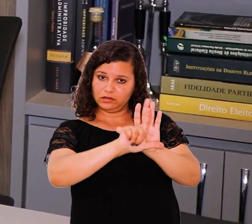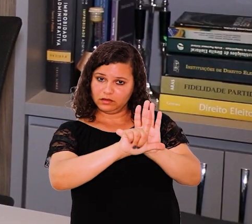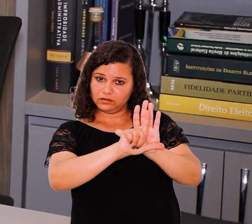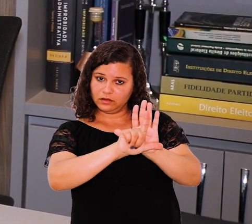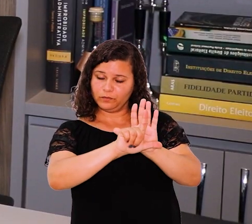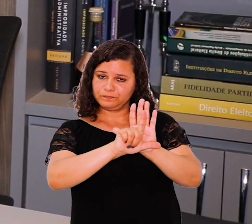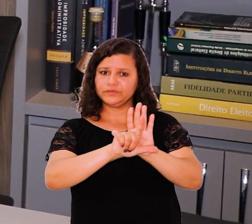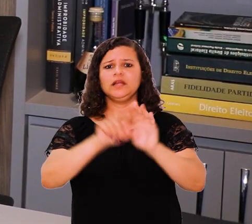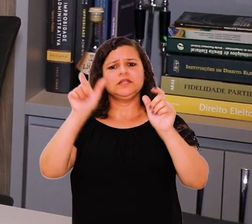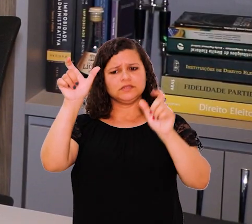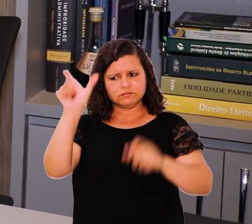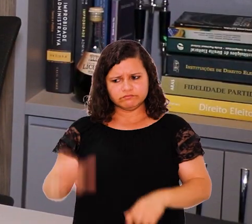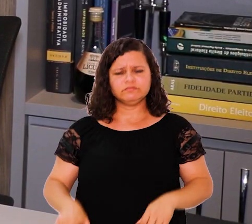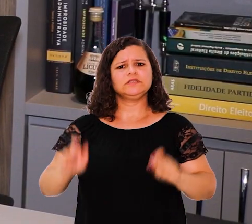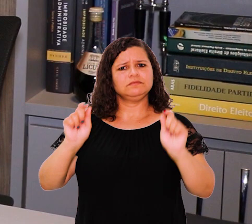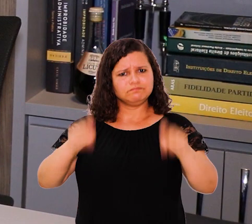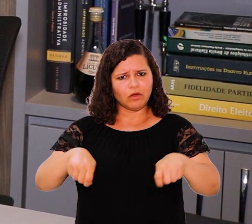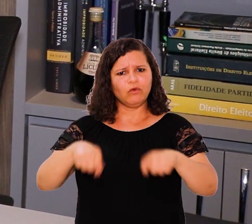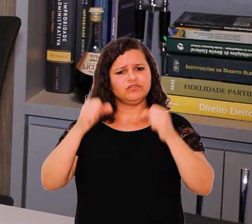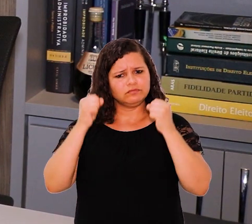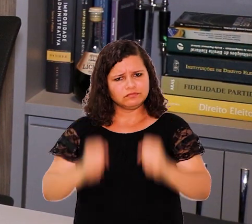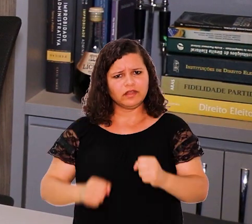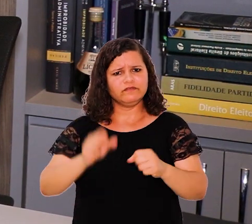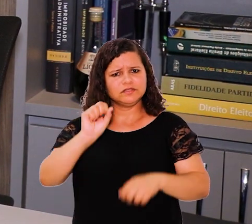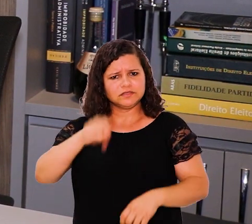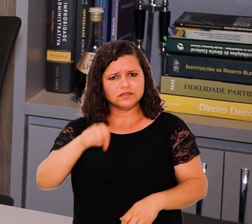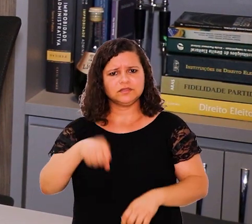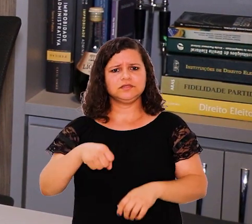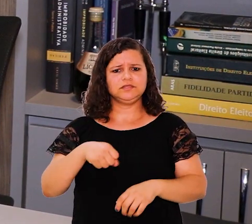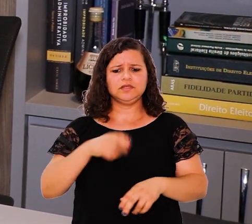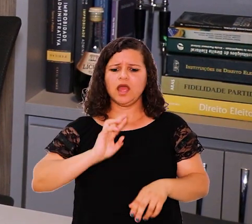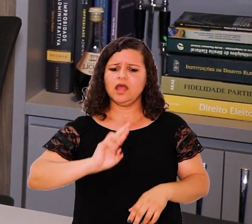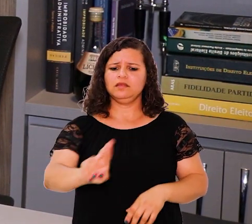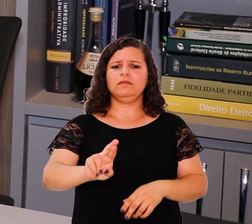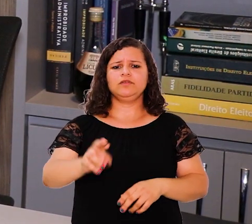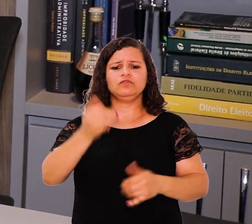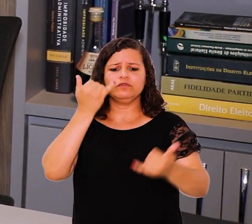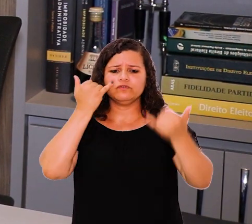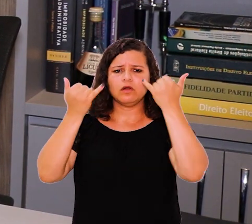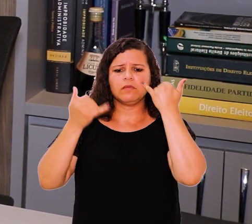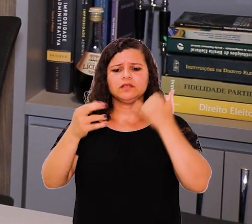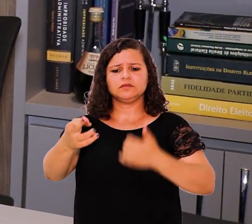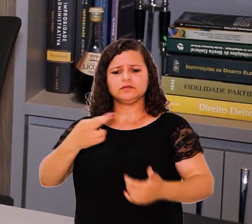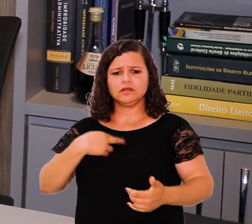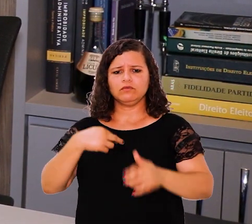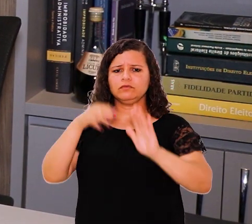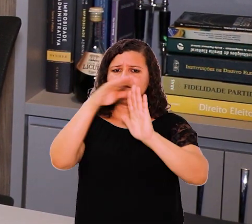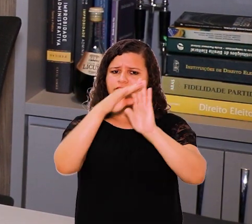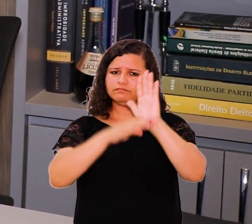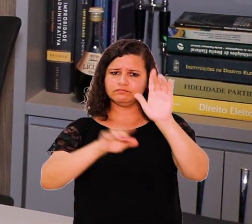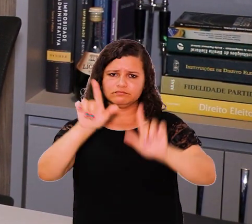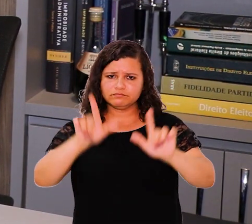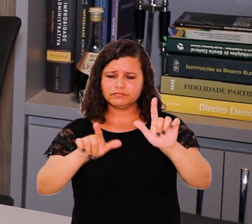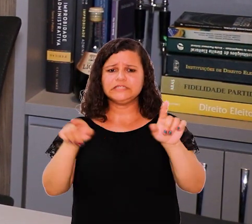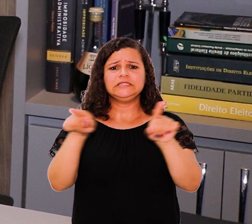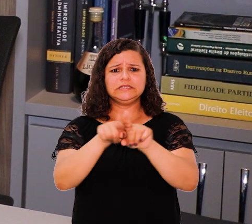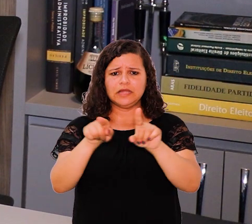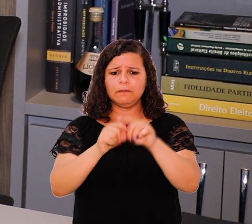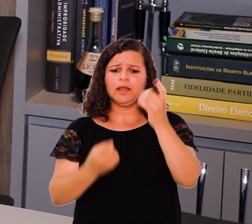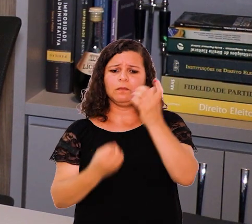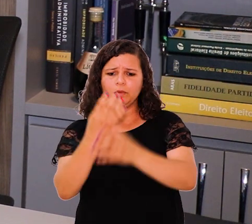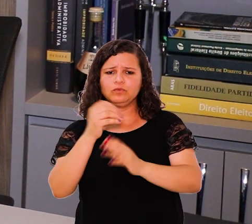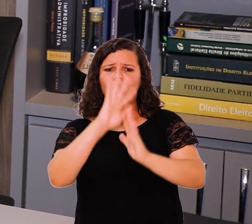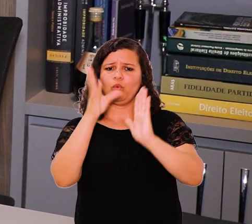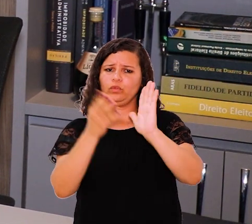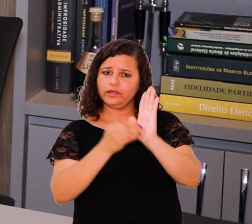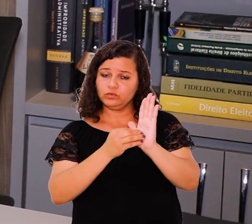postas pela legislação, ele deve e pode ser um receptor da informação das emissoras de TV e também